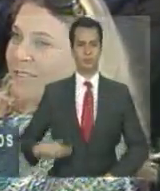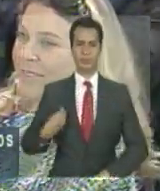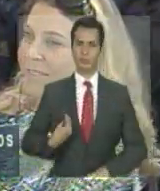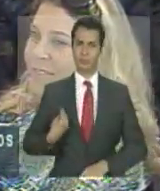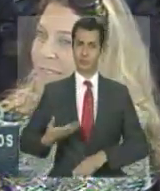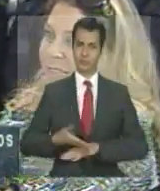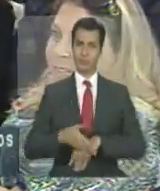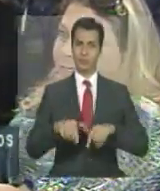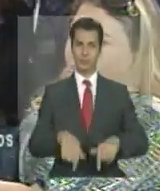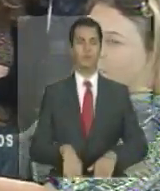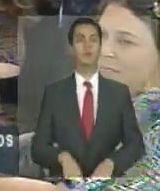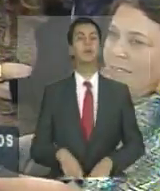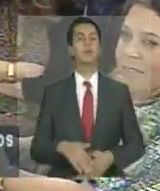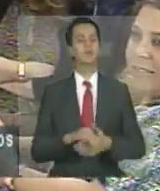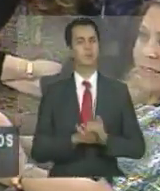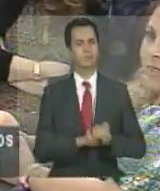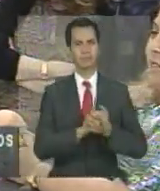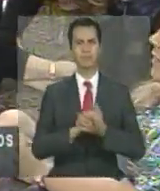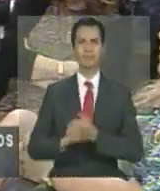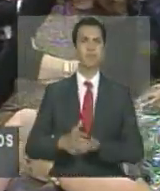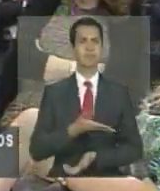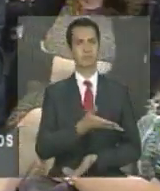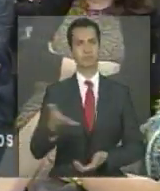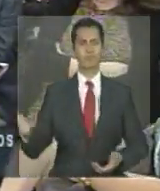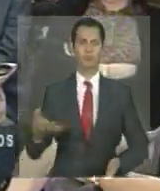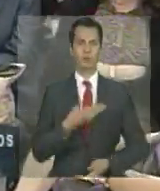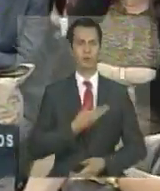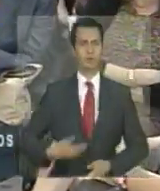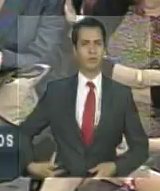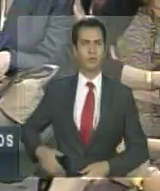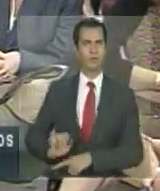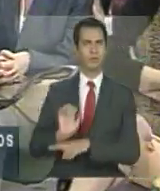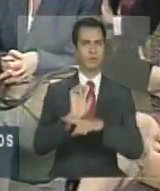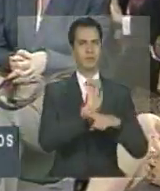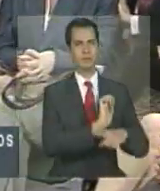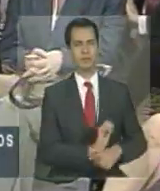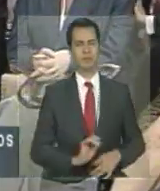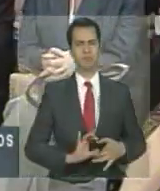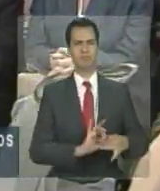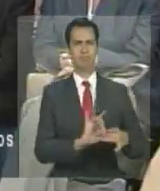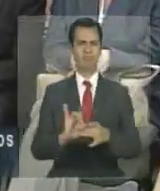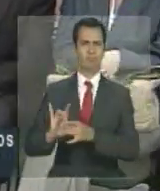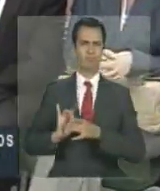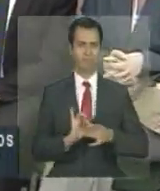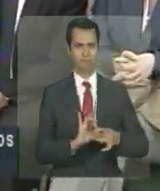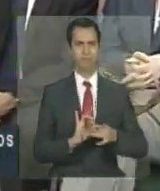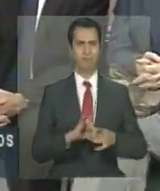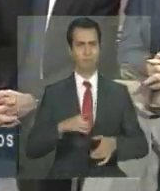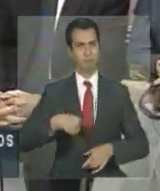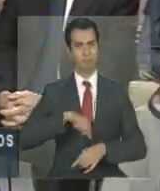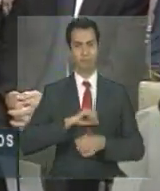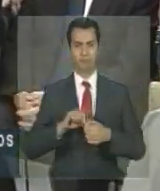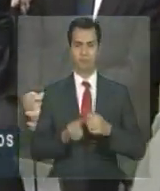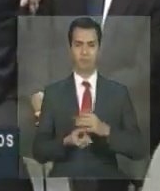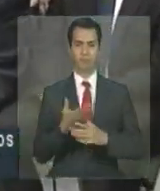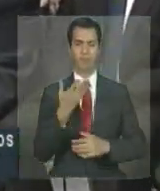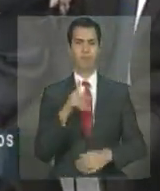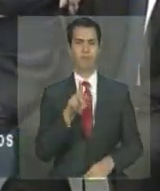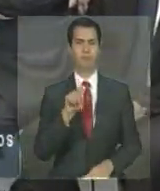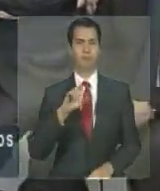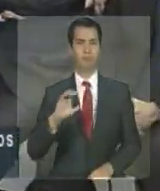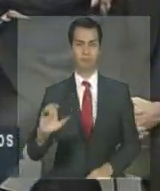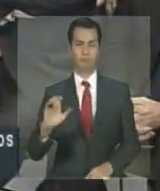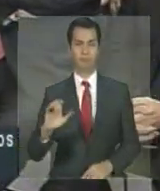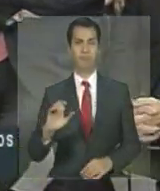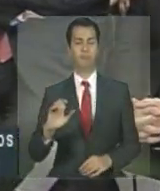os nossos parceiros para a realização do PAC Mobilidade Grandes Cidades. Senhores